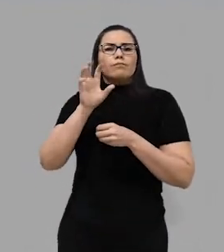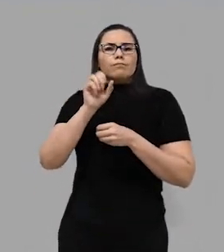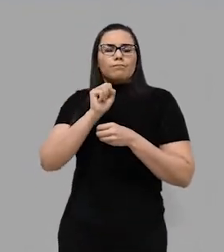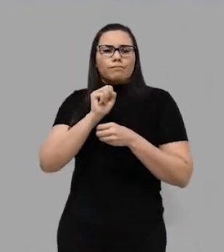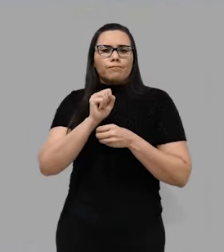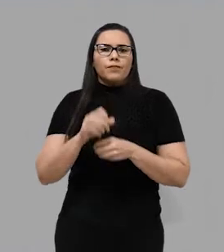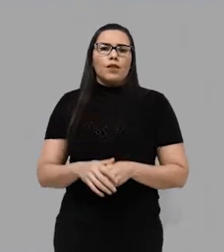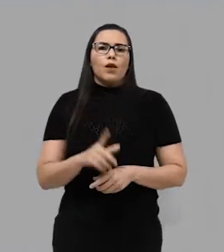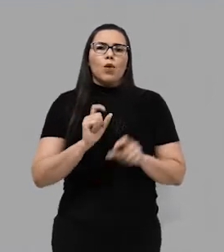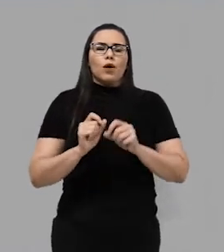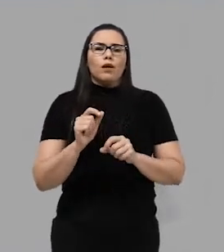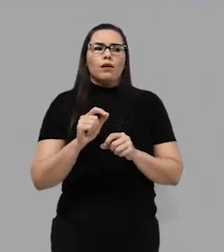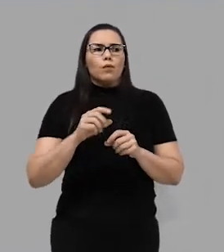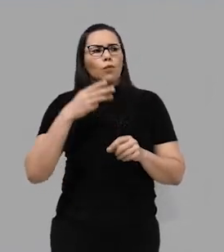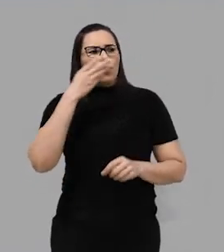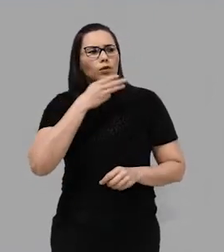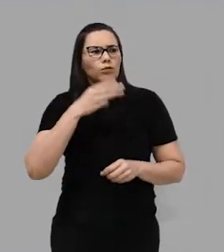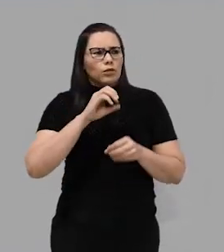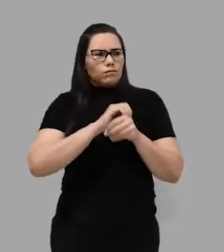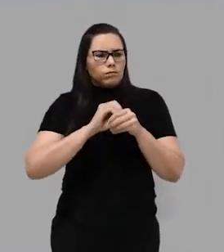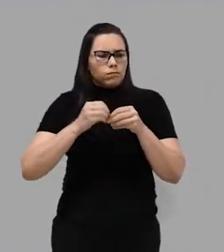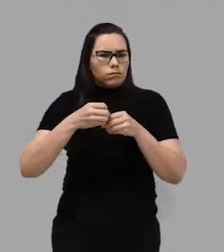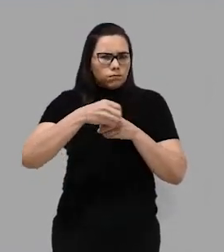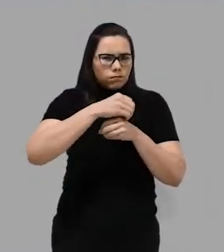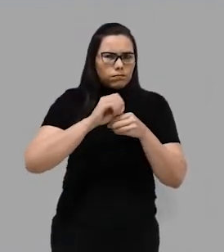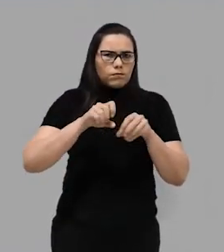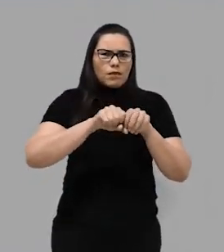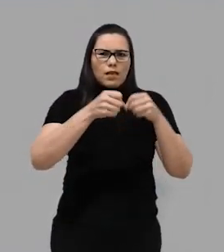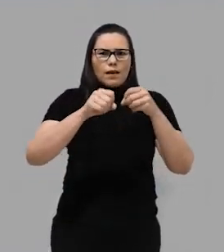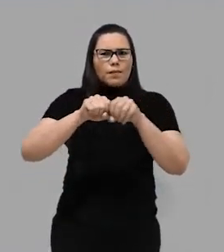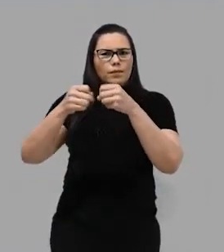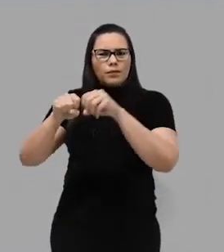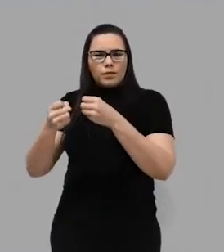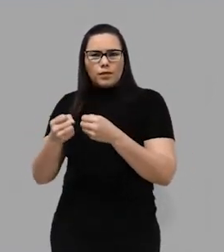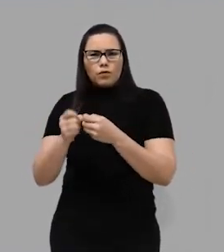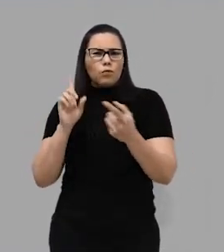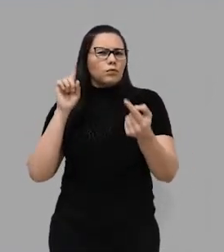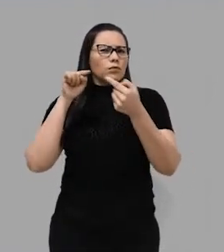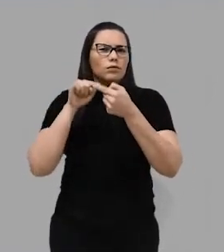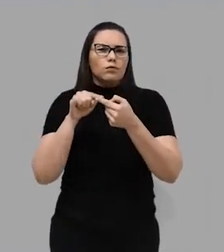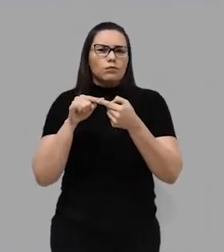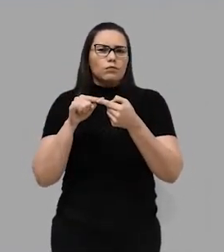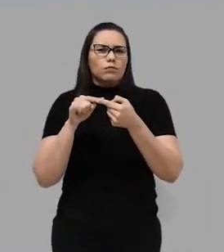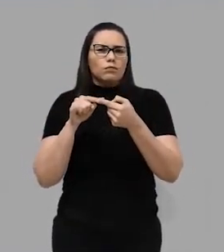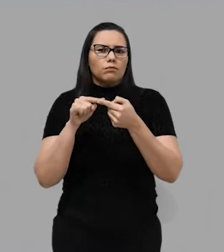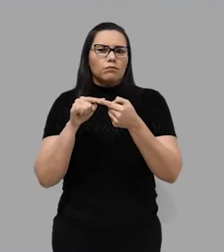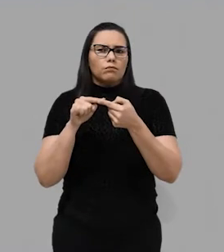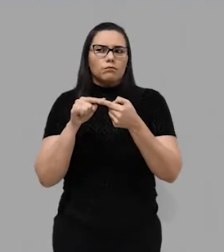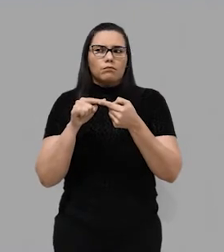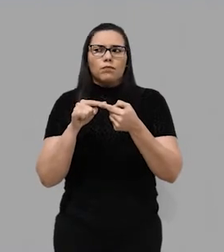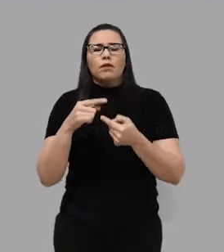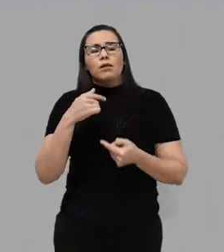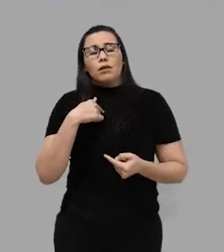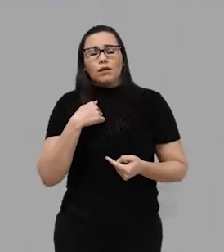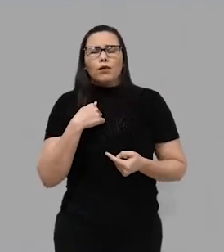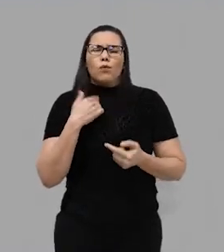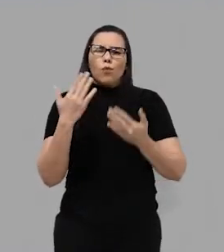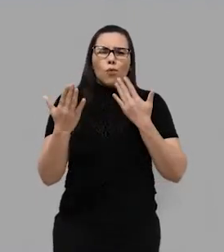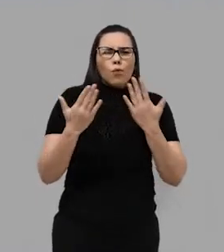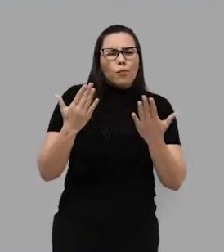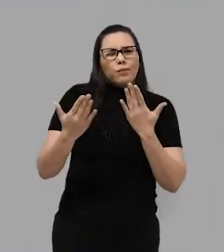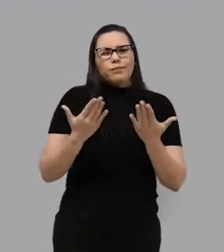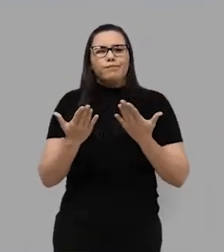é quebrada para produzir outro tipo de molécula energética? Qual é o objetivo disso? Eu gosto de fazer a seguinte